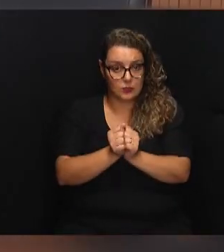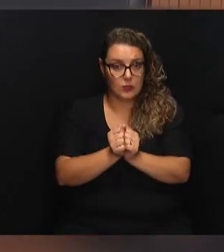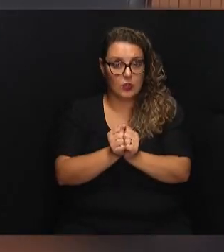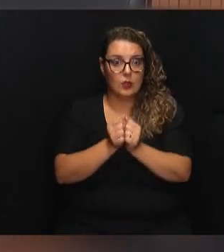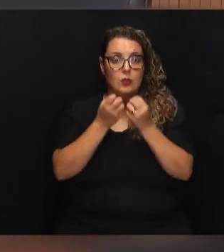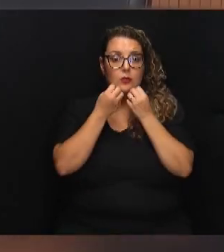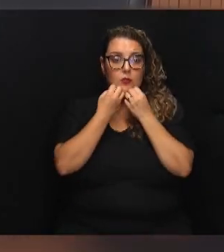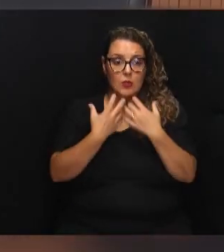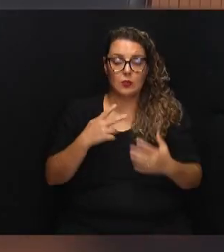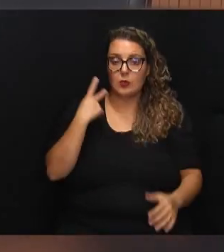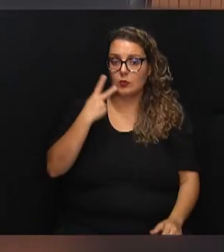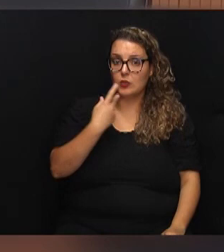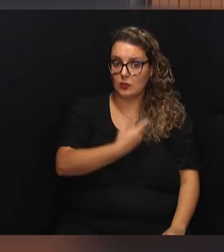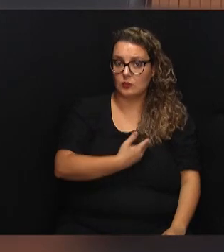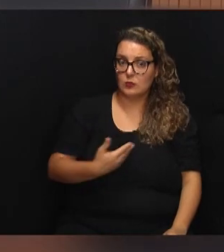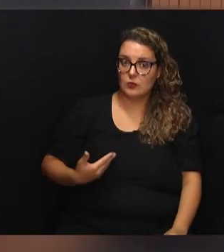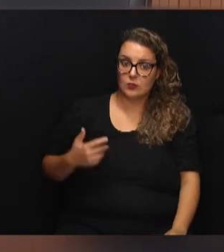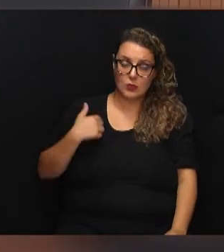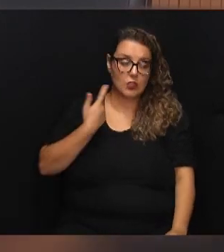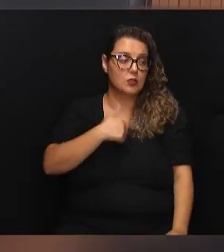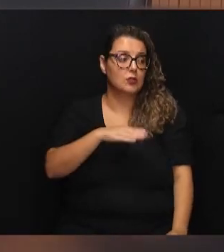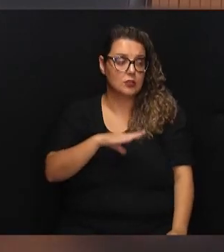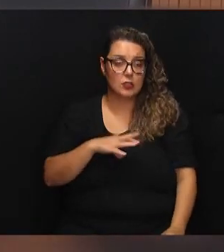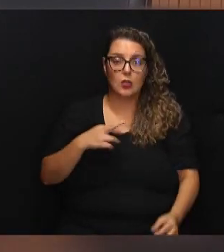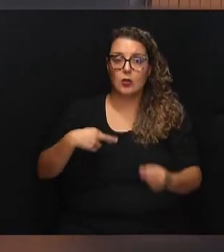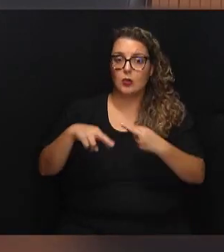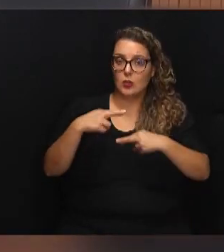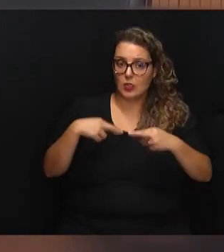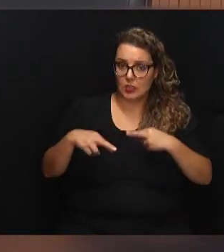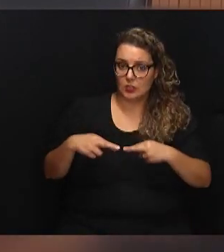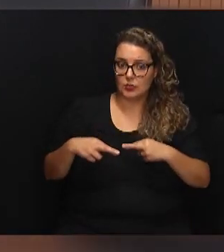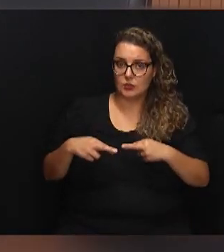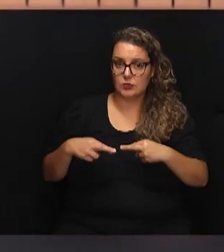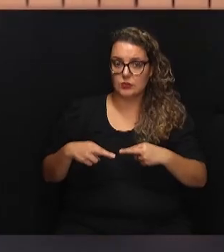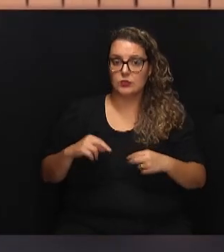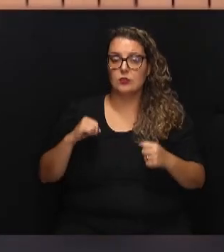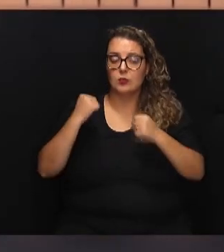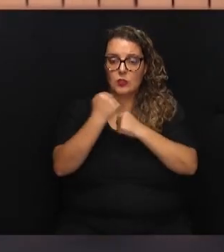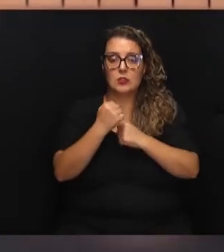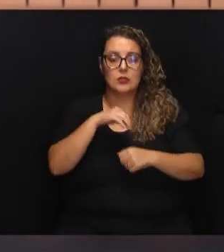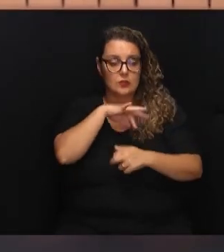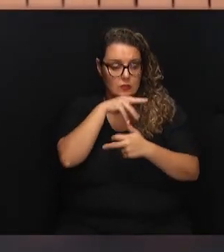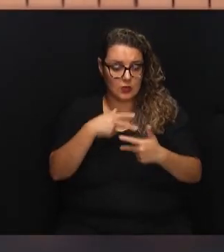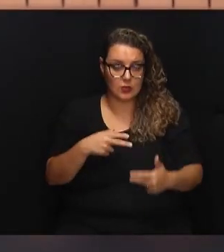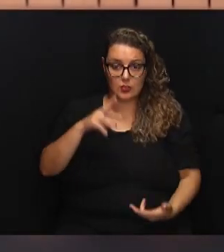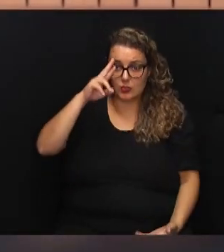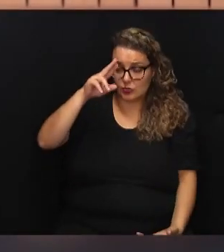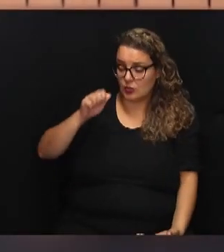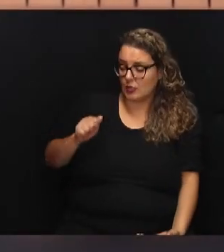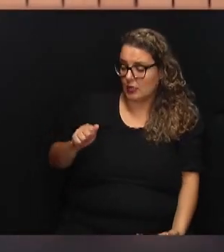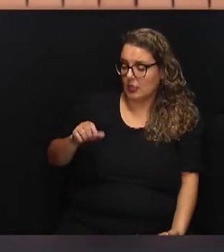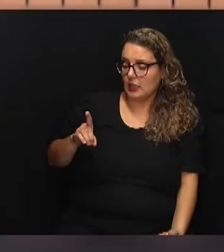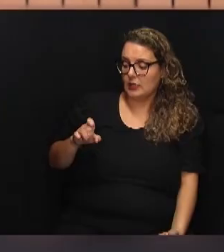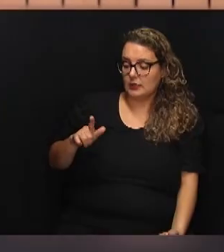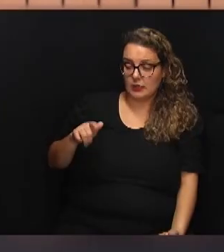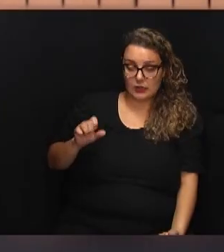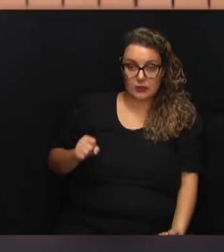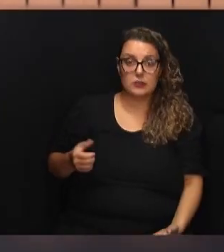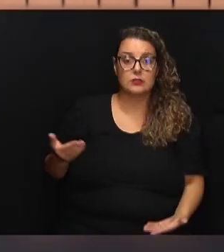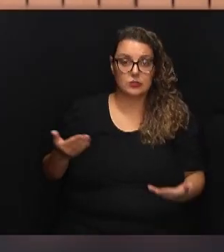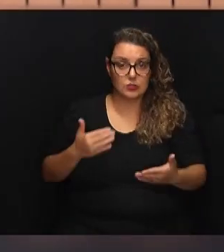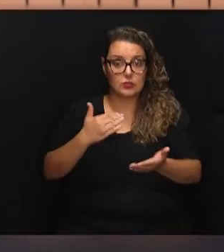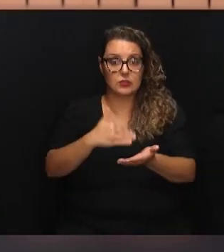boa política pública na nossa cidade com relação à questão da proteção animal. Senhor Adegas, atual secretário da